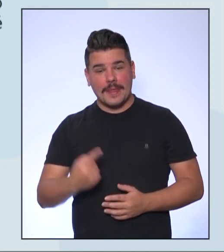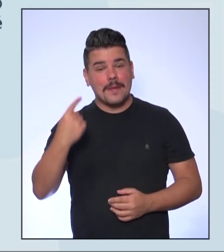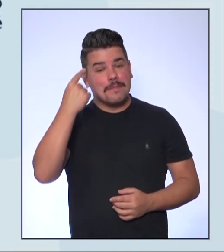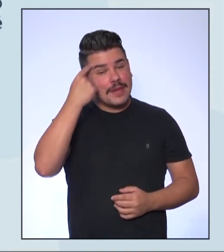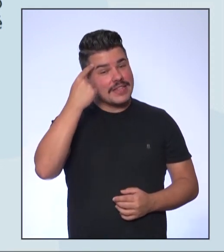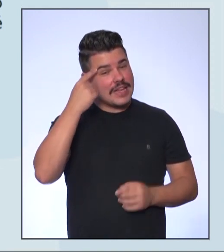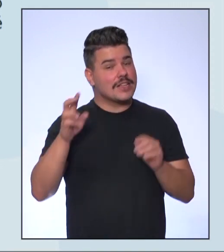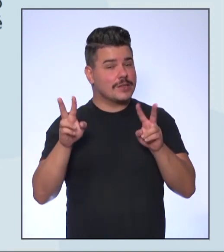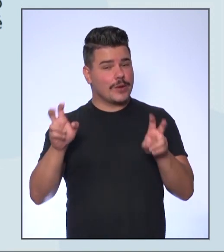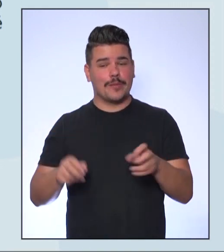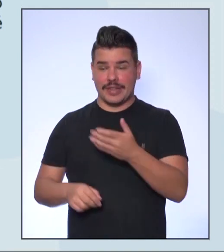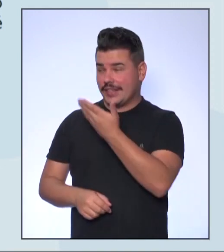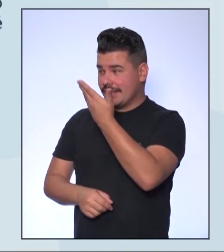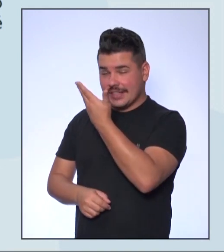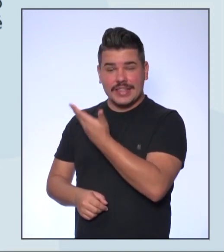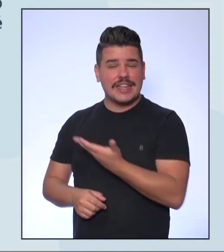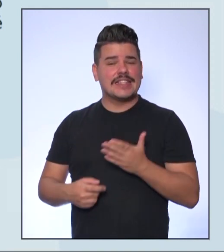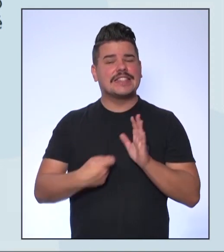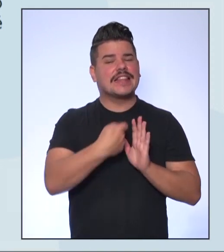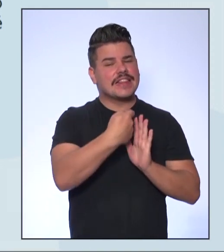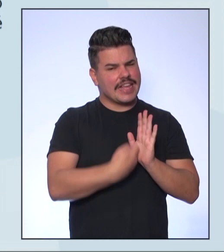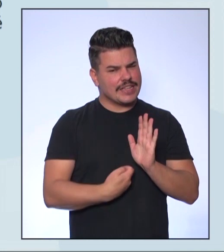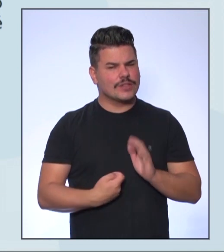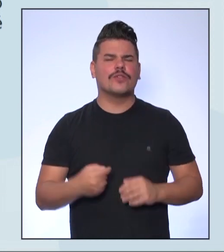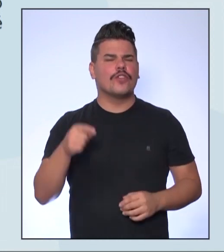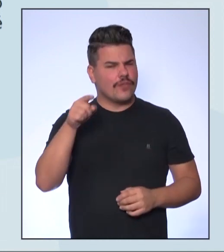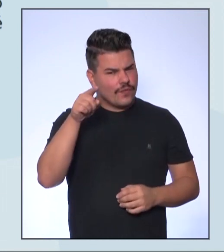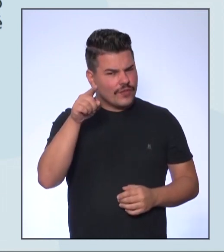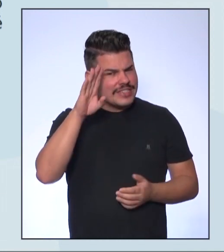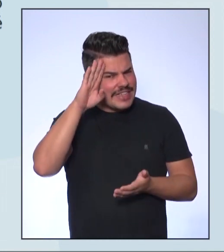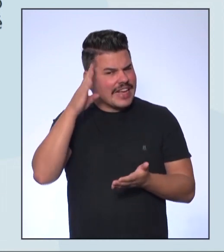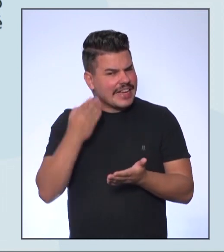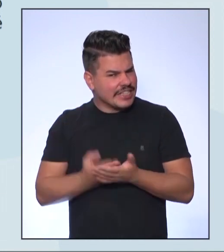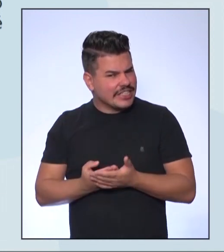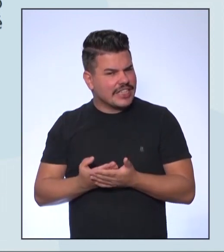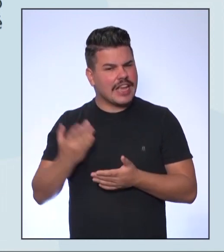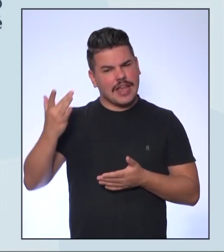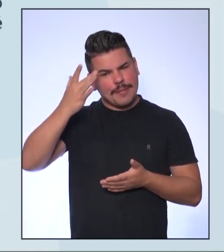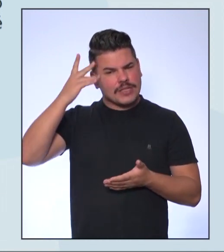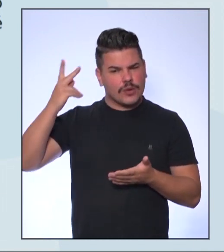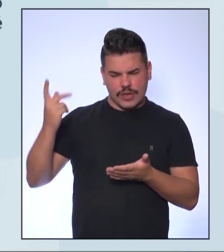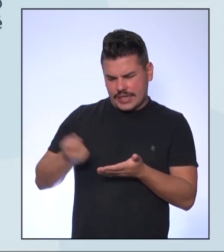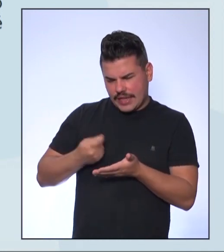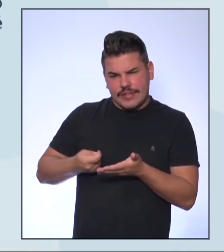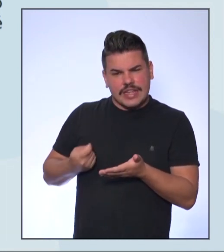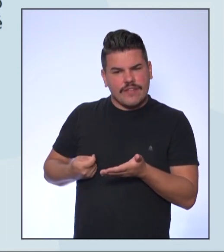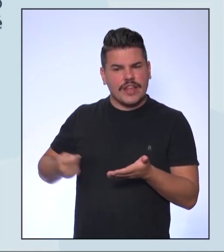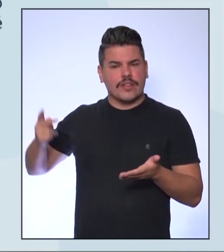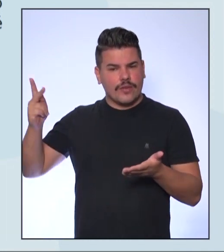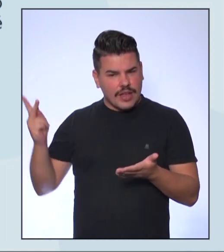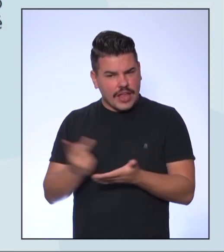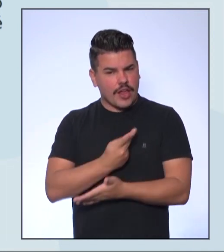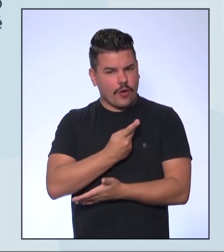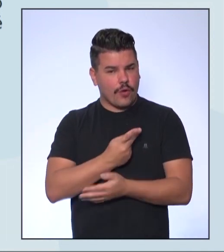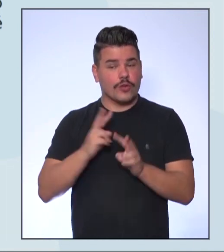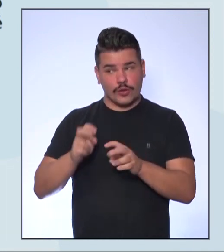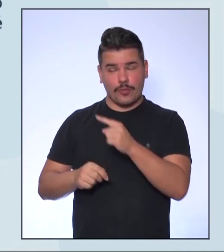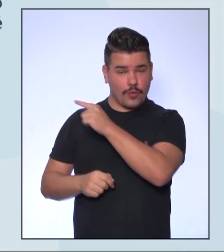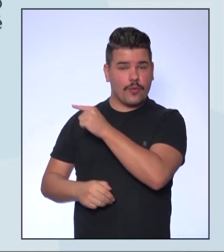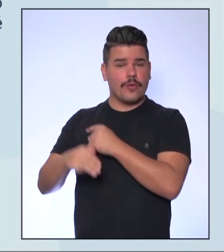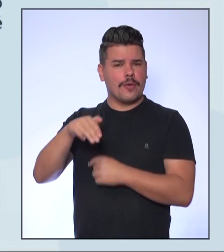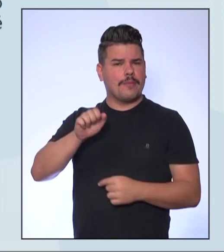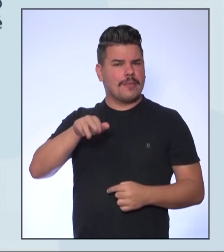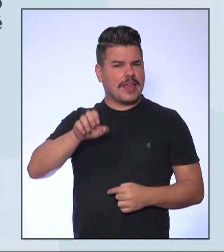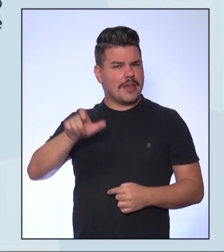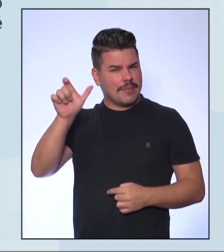colocação desse texto. Você acredita que o autor cometeu algum tipo de erro? Em relação ao meme, né? Isso. Será